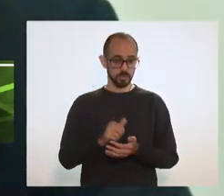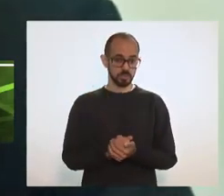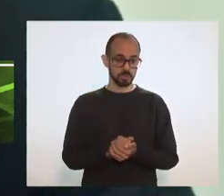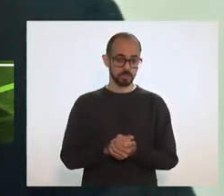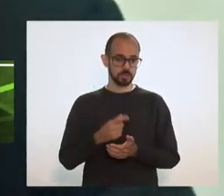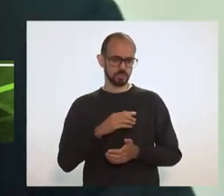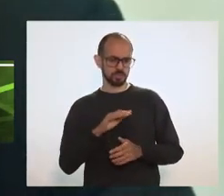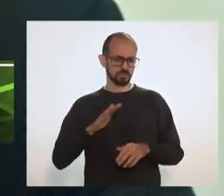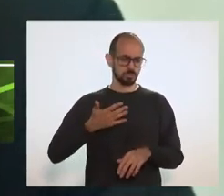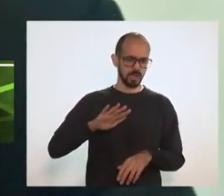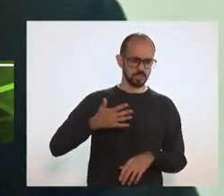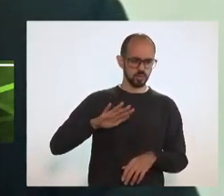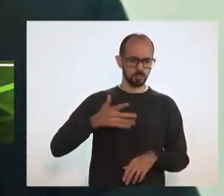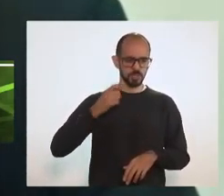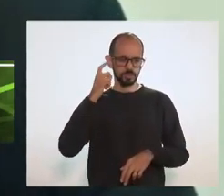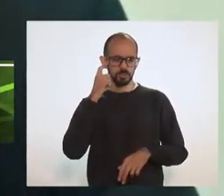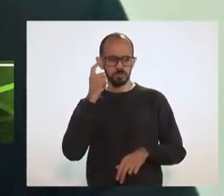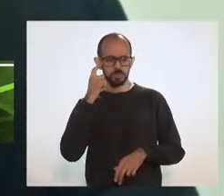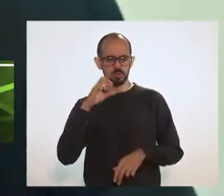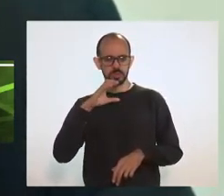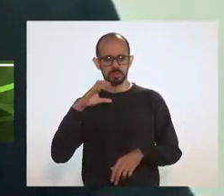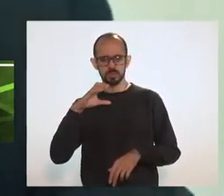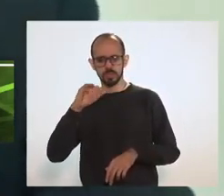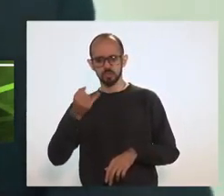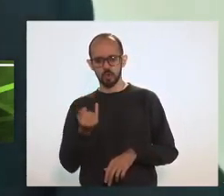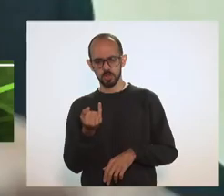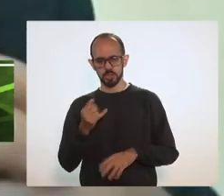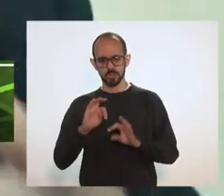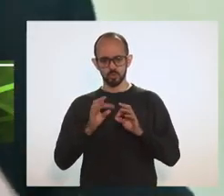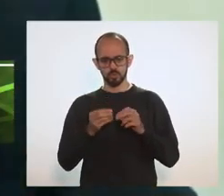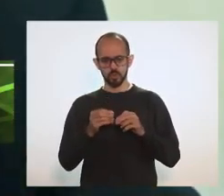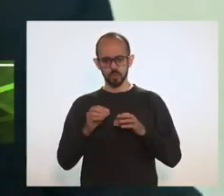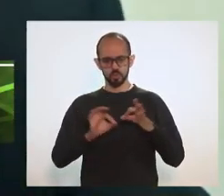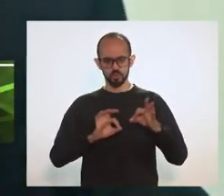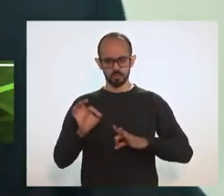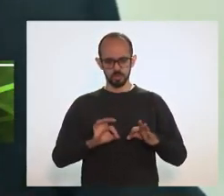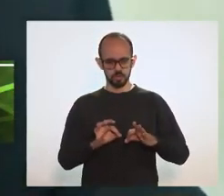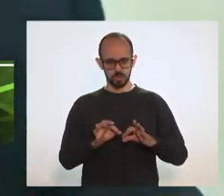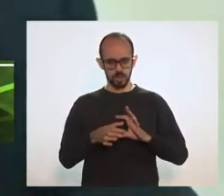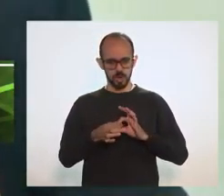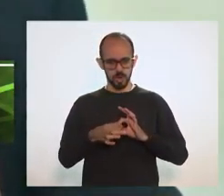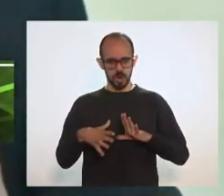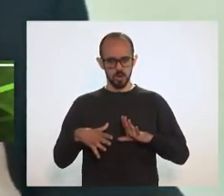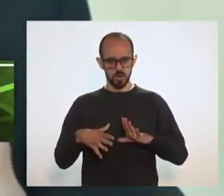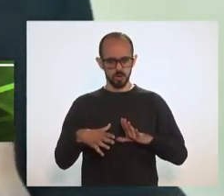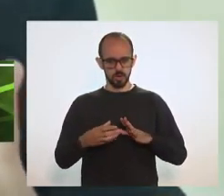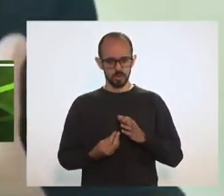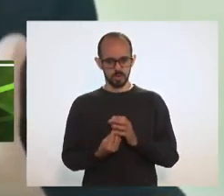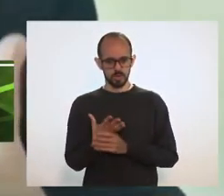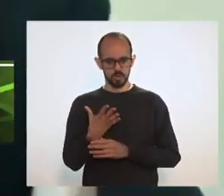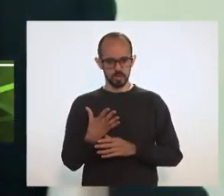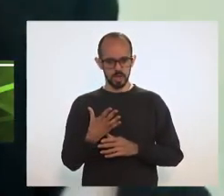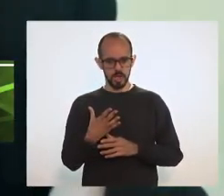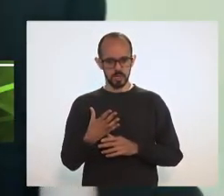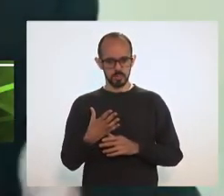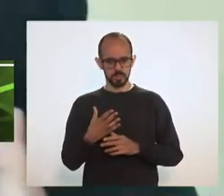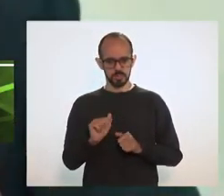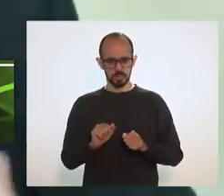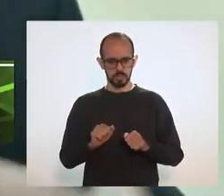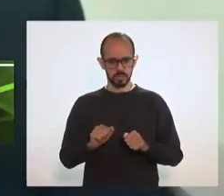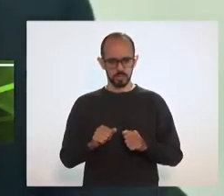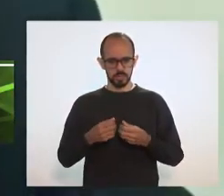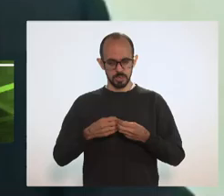ao que traz para a sociedade afirmativamente determinados projetos autorizativos. Me lembro bem de que, ao